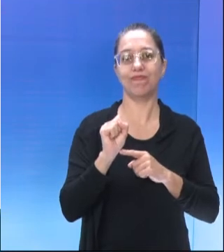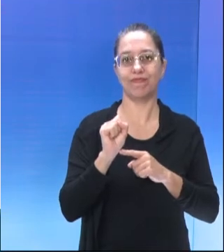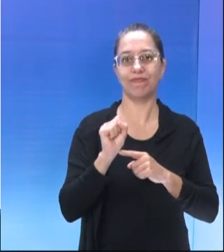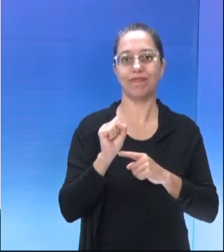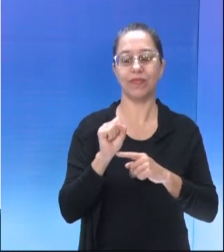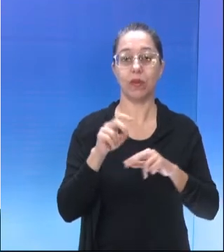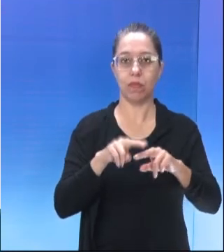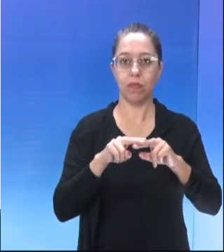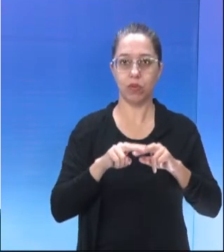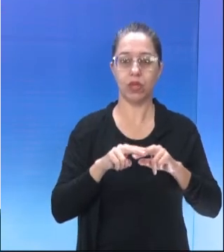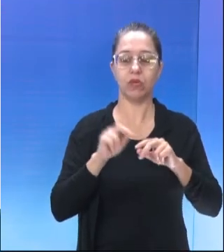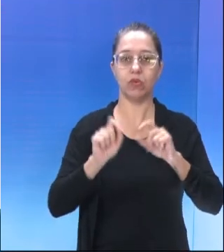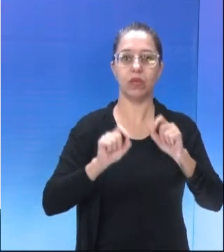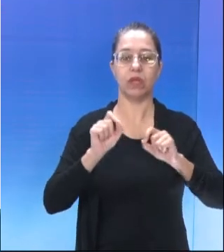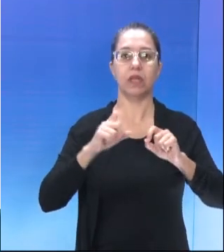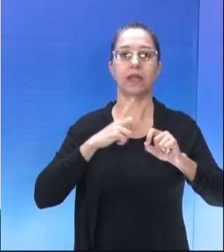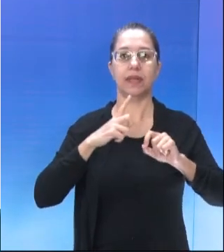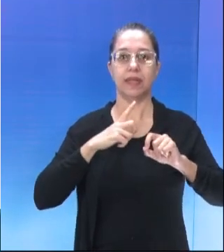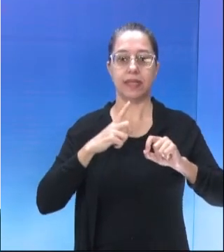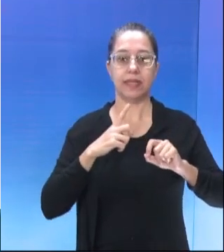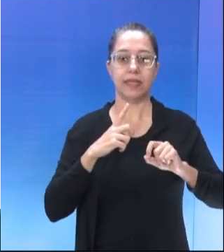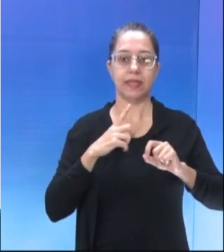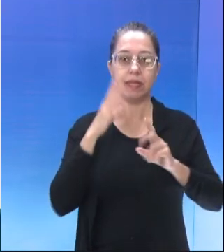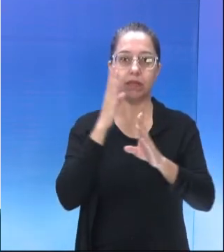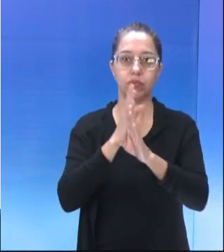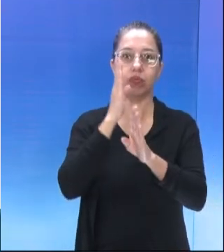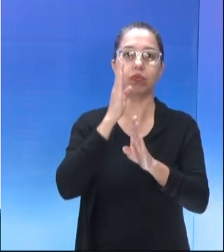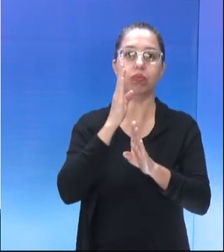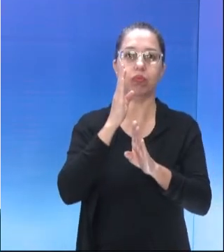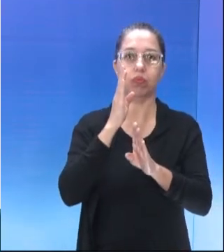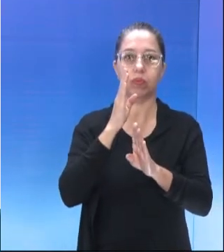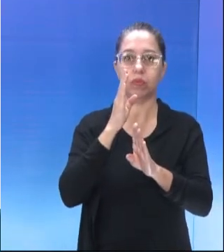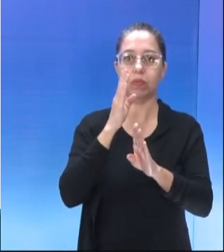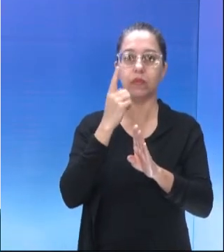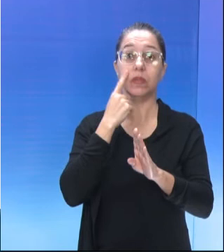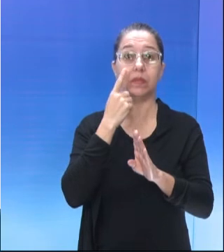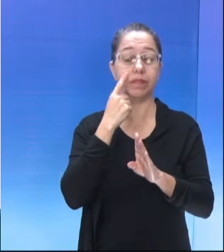pH está 8. Então, de cara, nós já sabemos que é uma